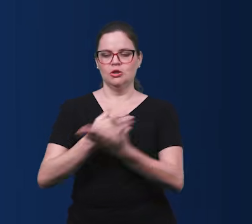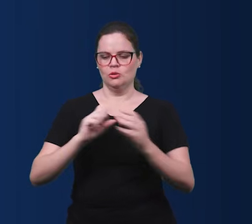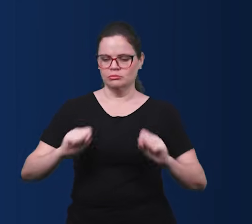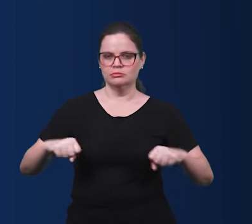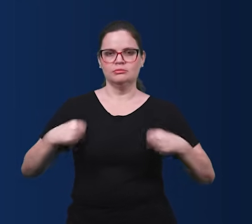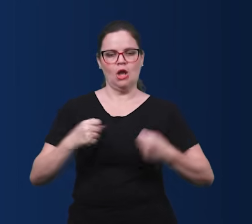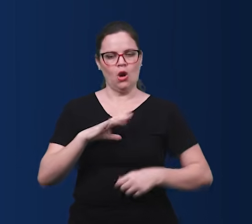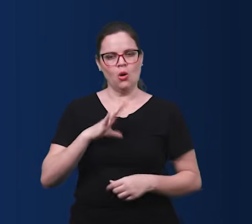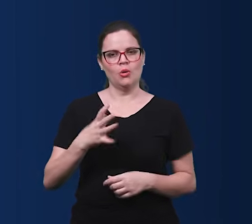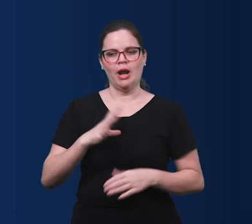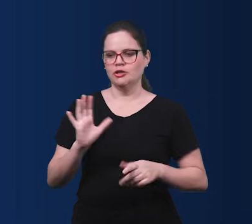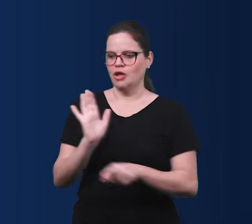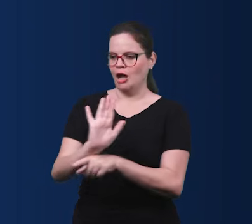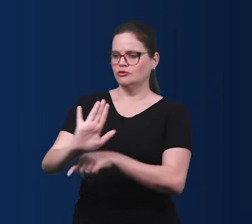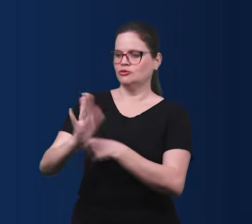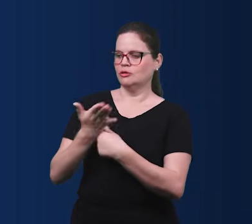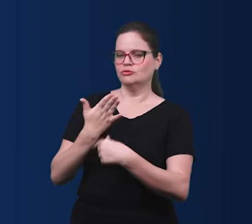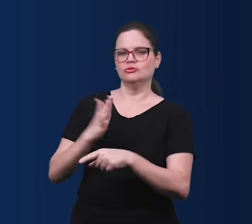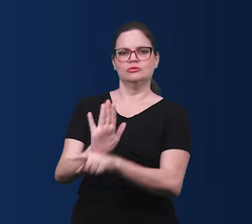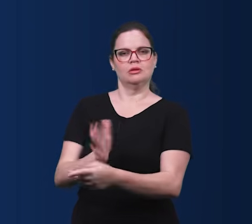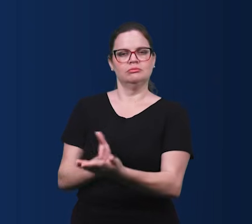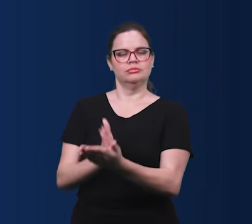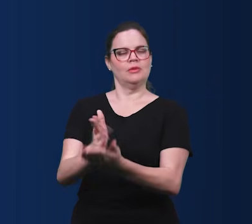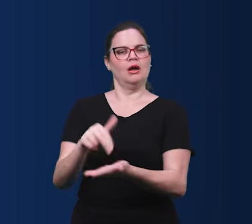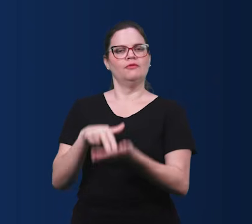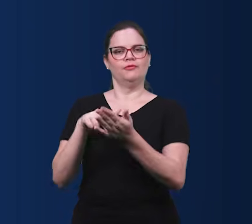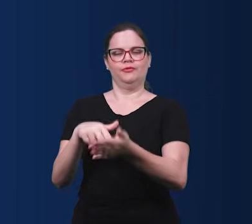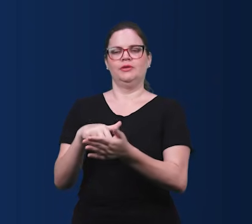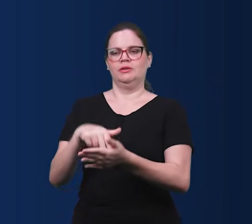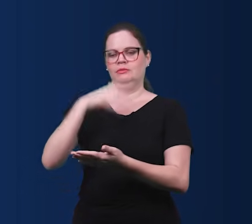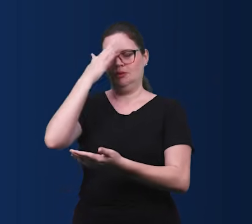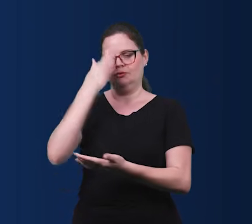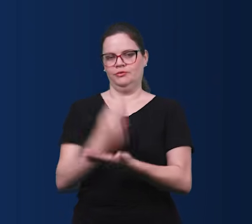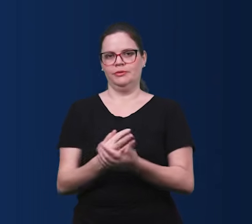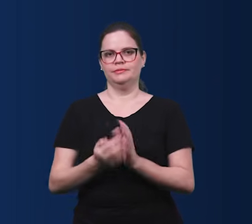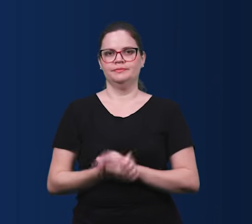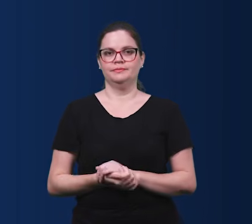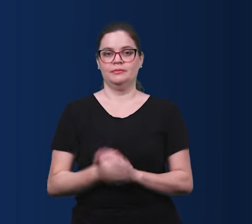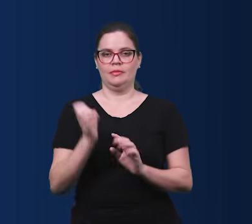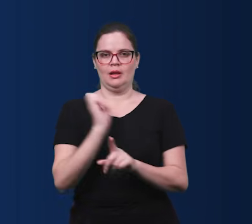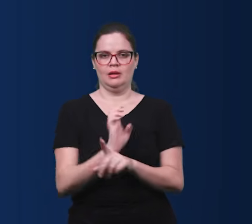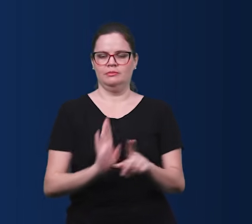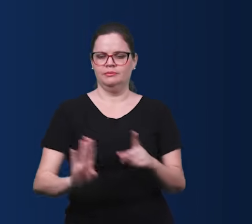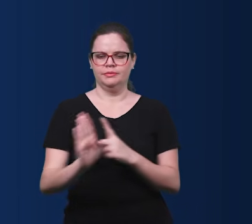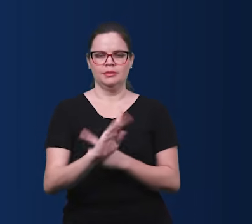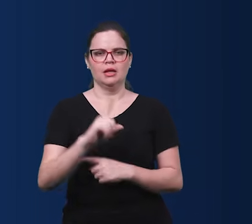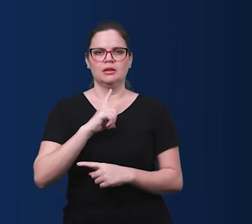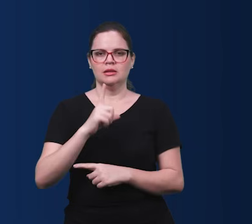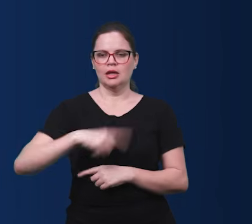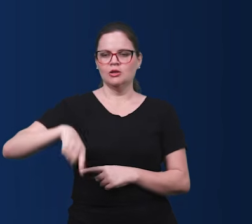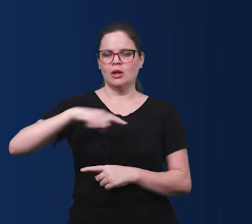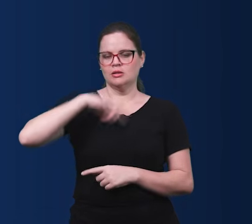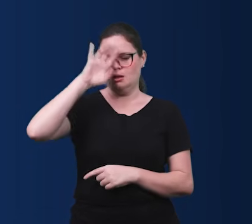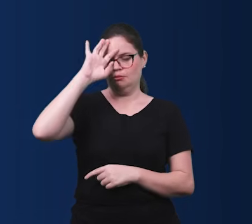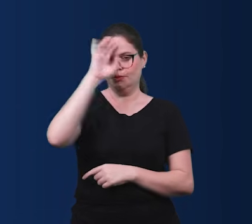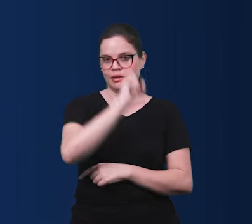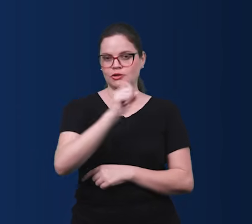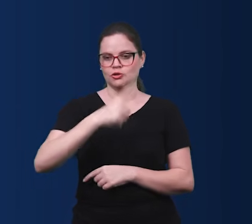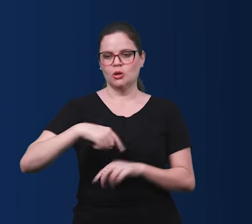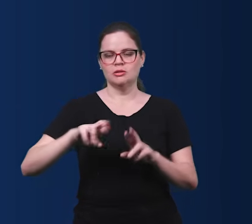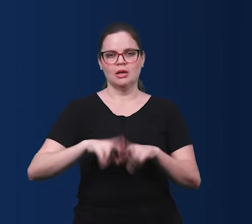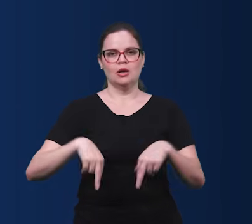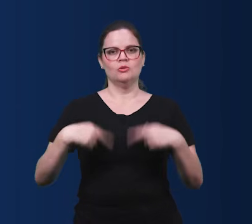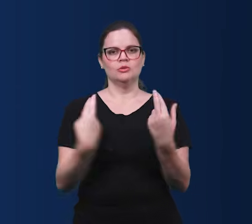e ajudar uns aos outros e manter-se firmes na fé. A escola bíblica tem proporcionado isso. Quando nós